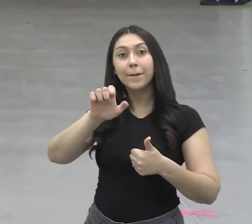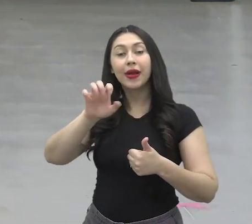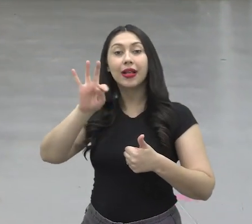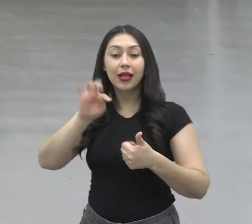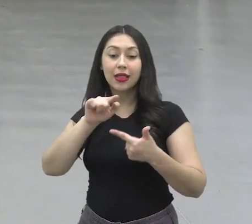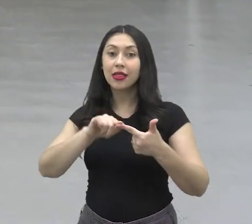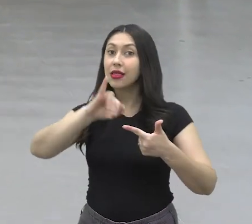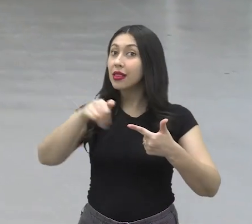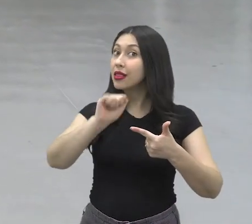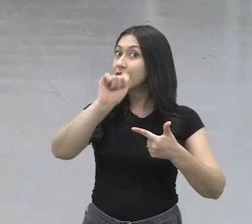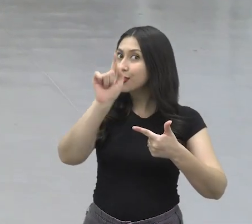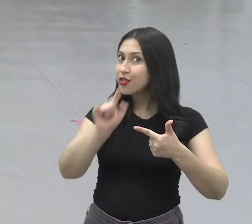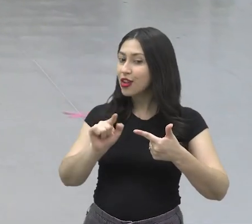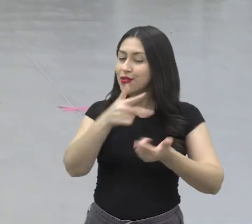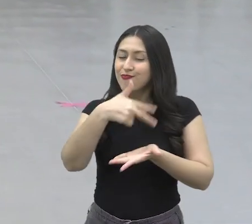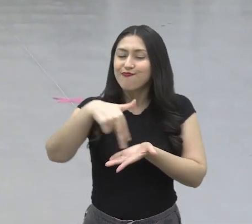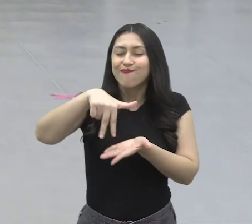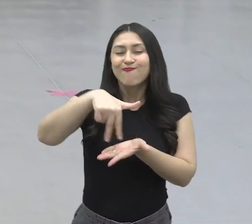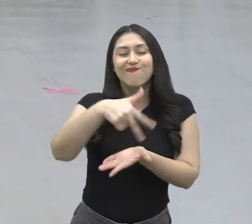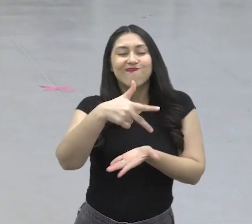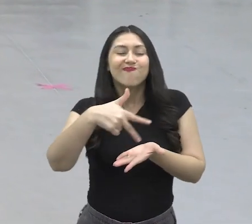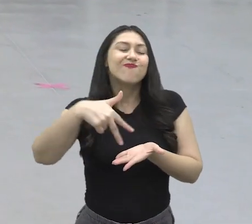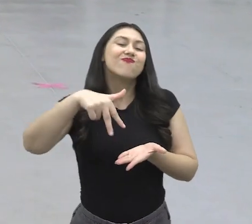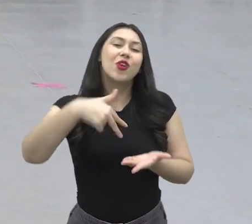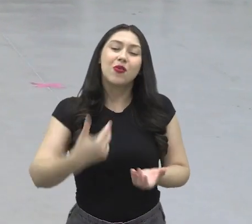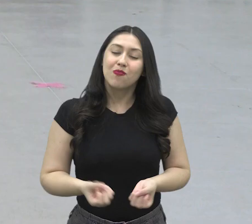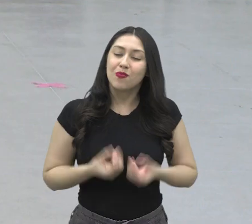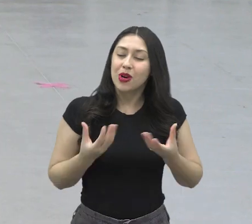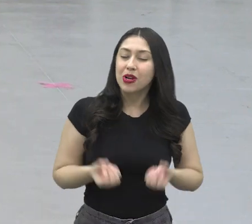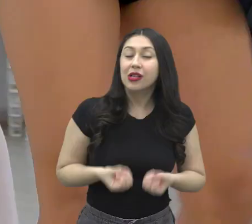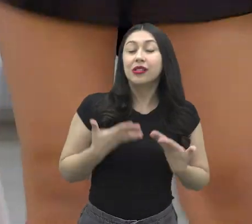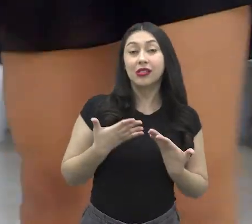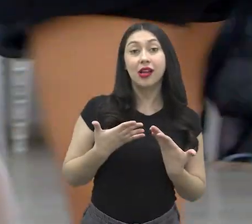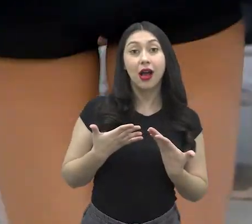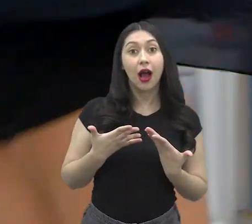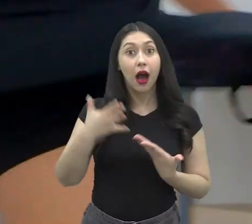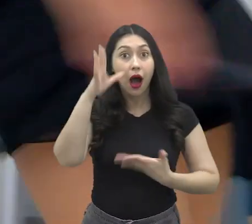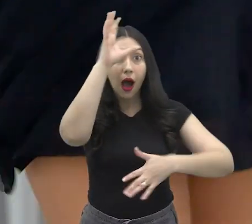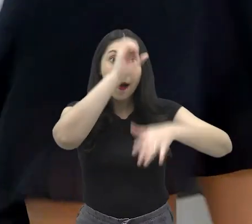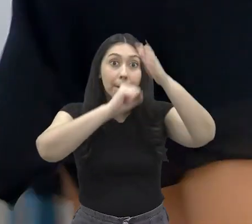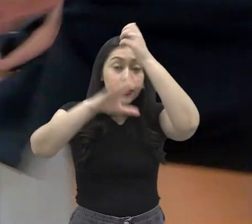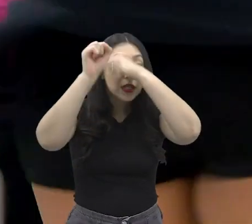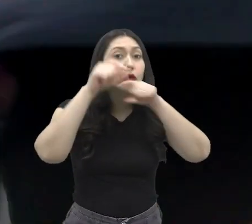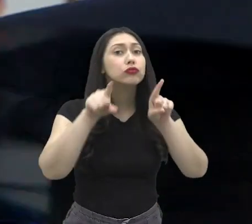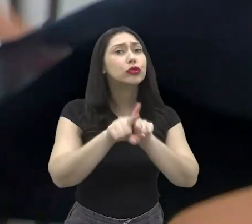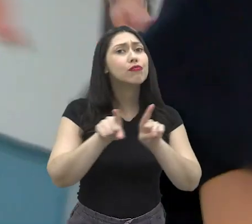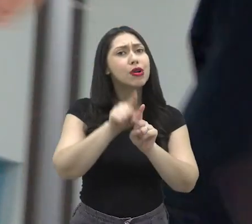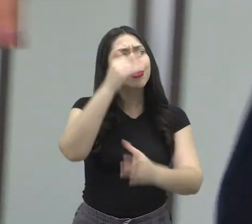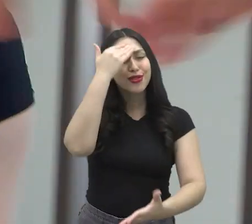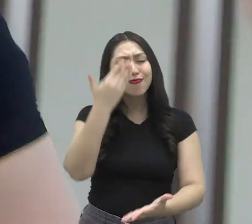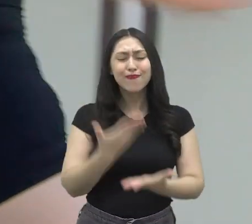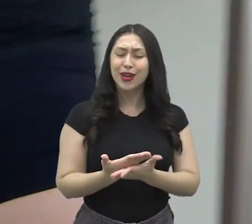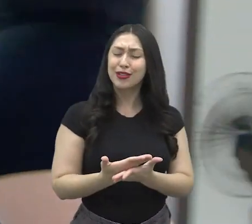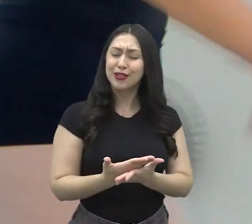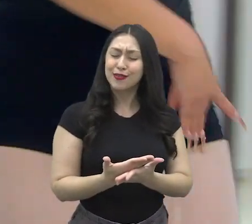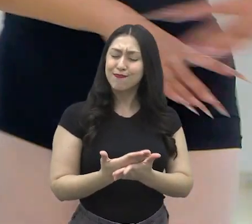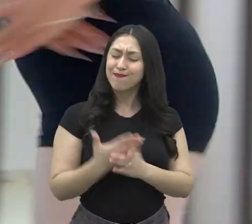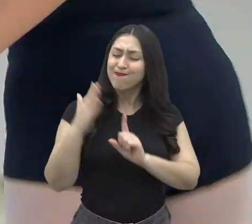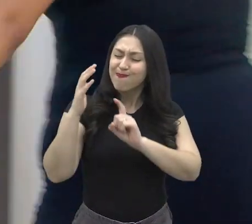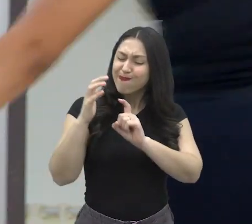modalidades como balé e jazz para escrever poesia com o corpo. Além dos movimentos, também aprendeu a ser